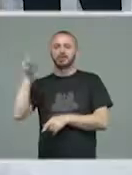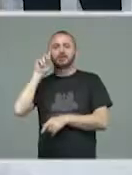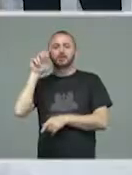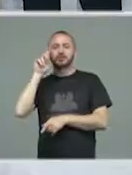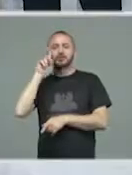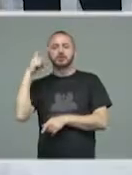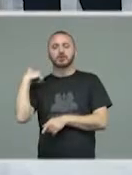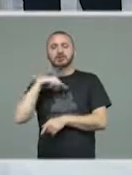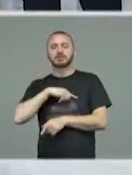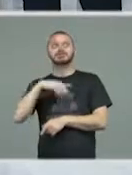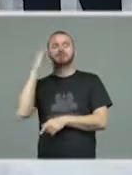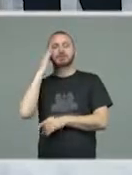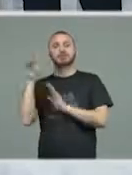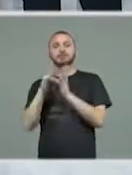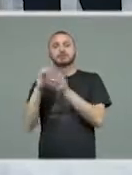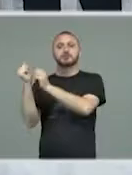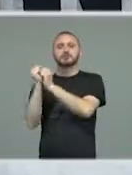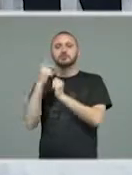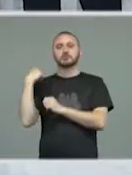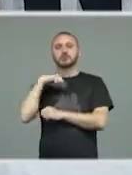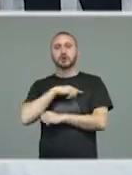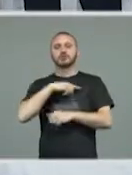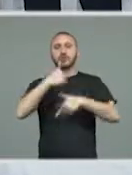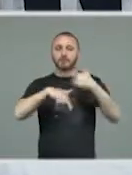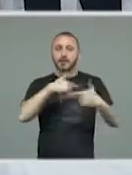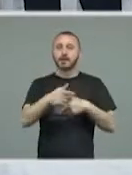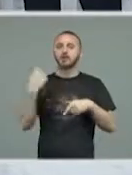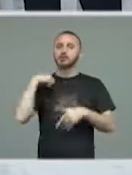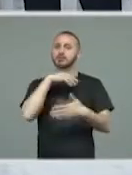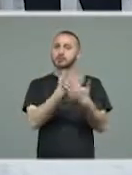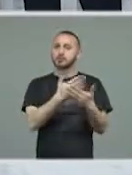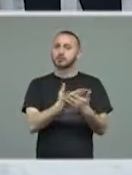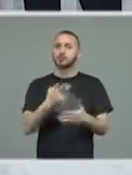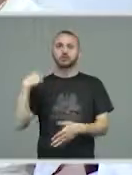verdadeira aspersão do sangue de Cristo, da redenção do Senhor.